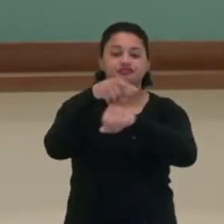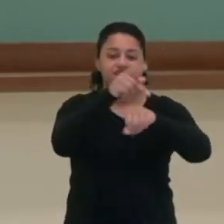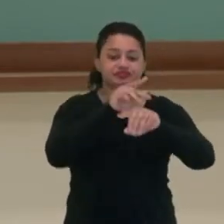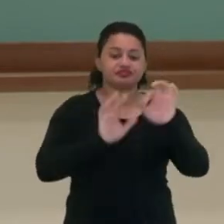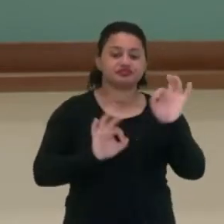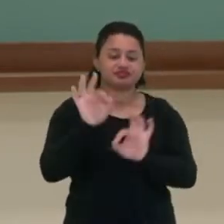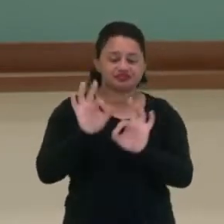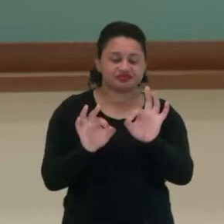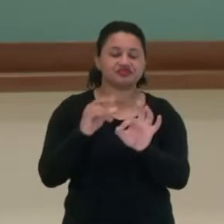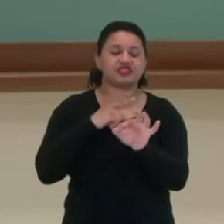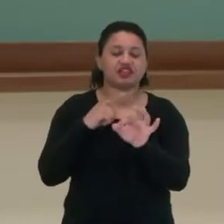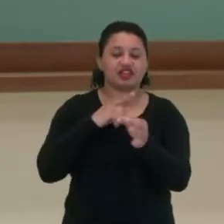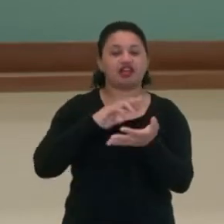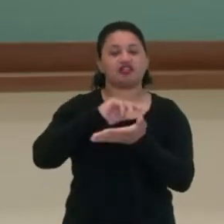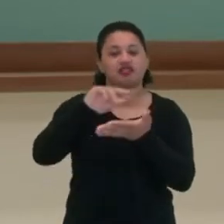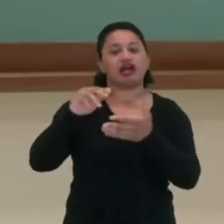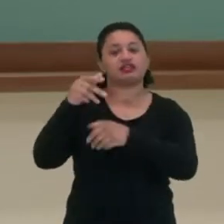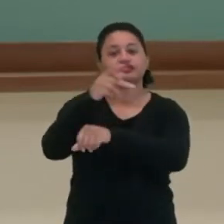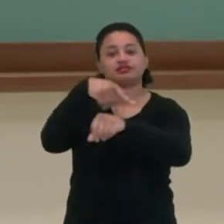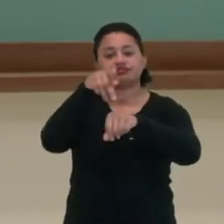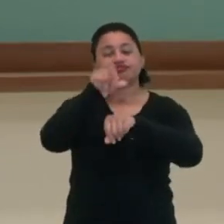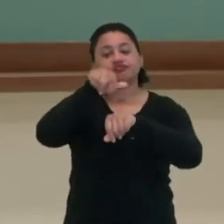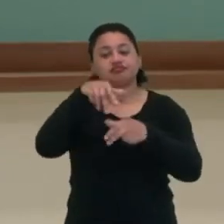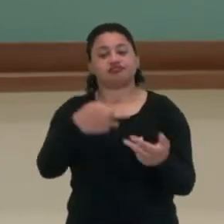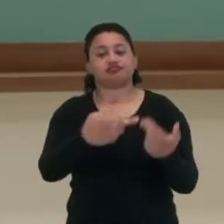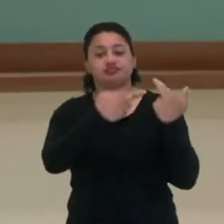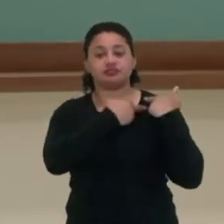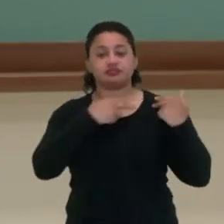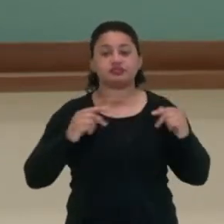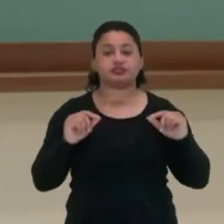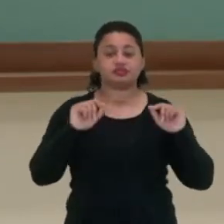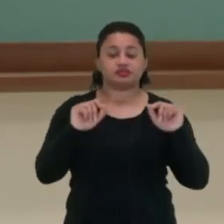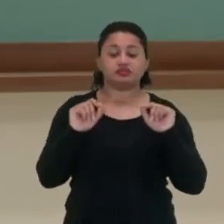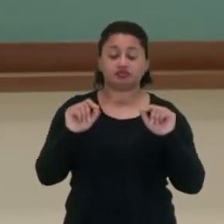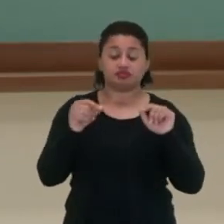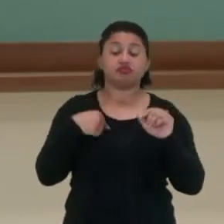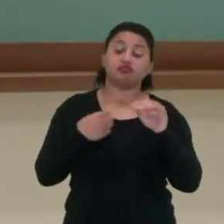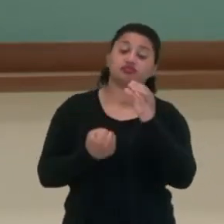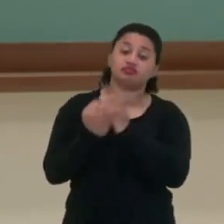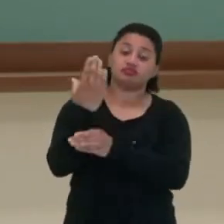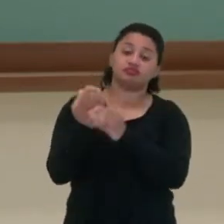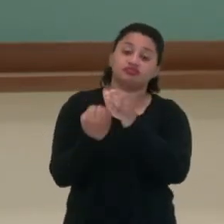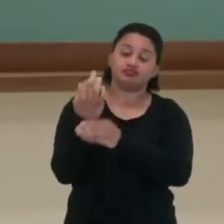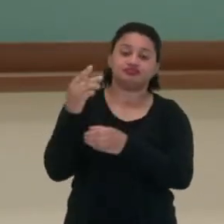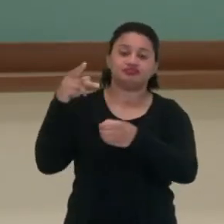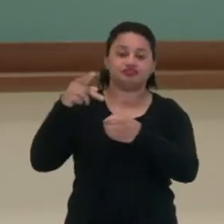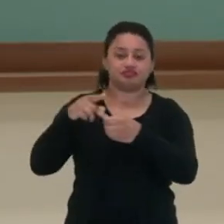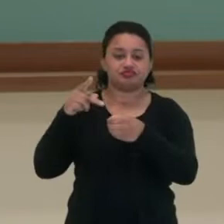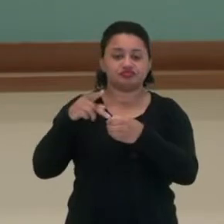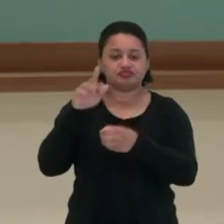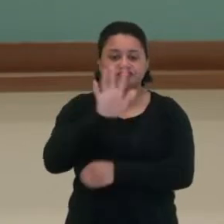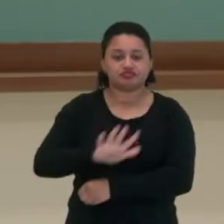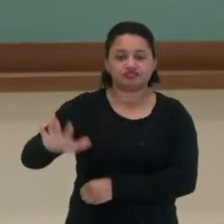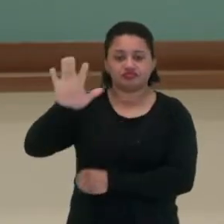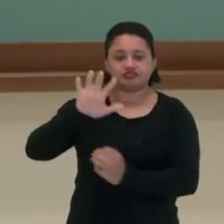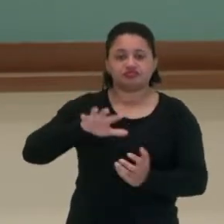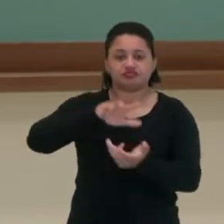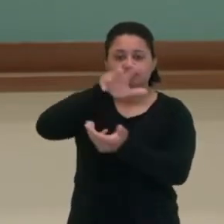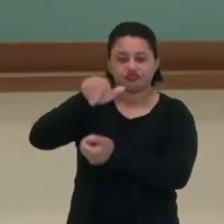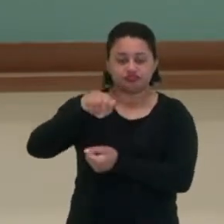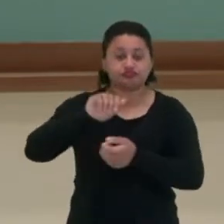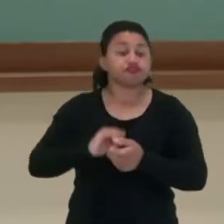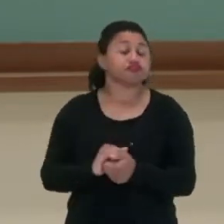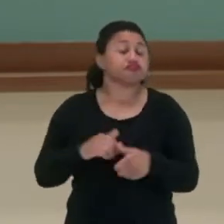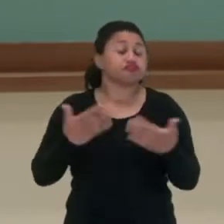reúne um grupo de países que são responsáveis pelas maiores produções de petróleo a nível global. E